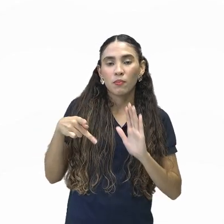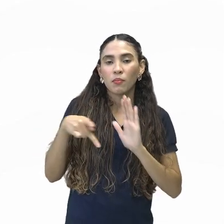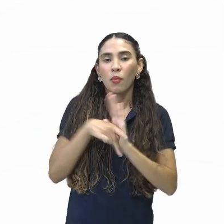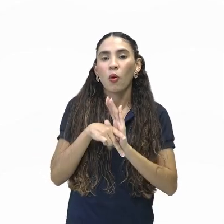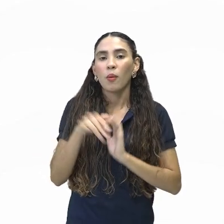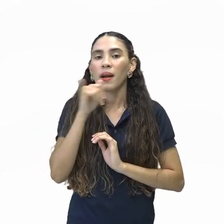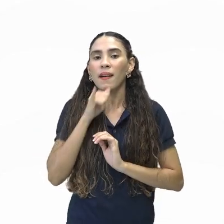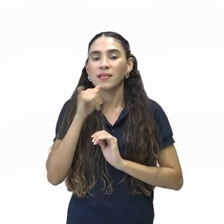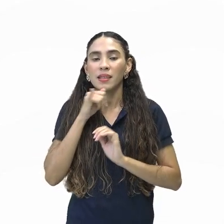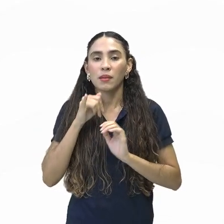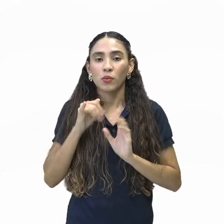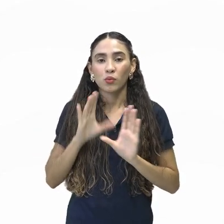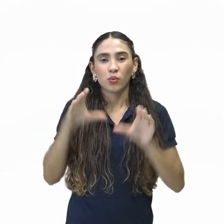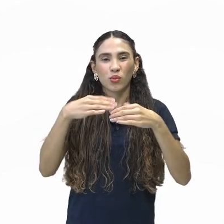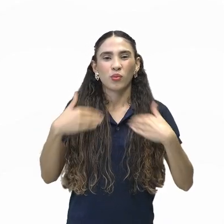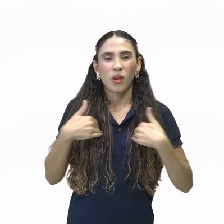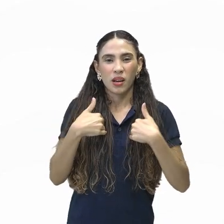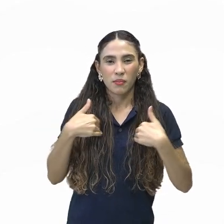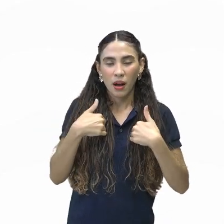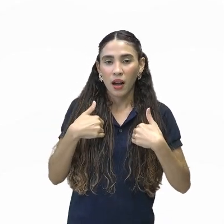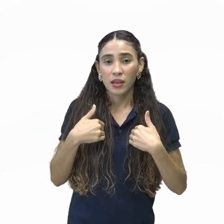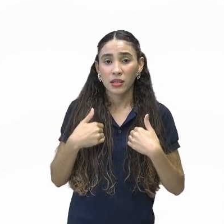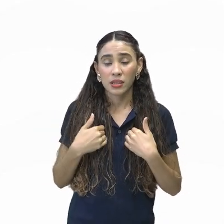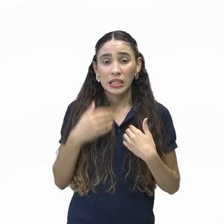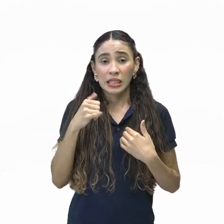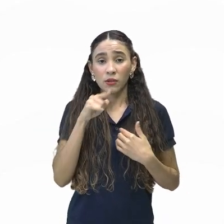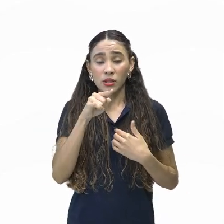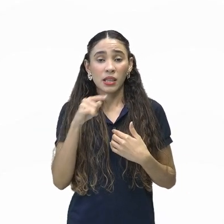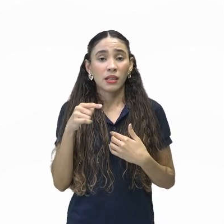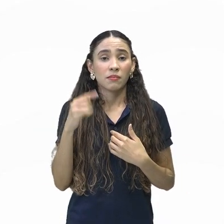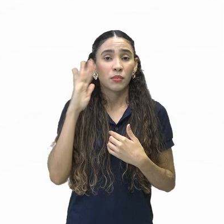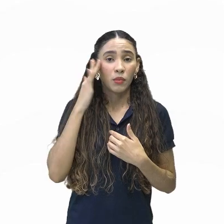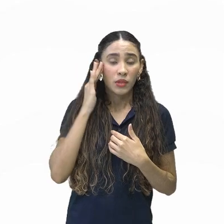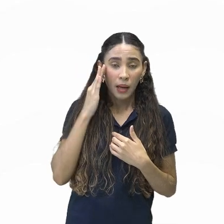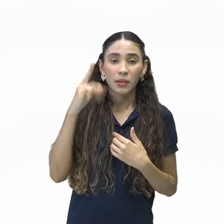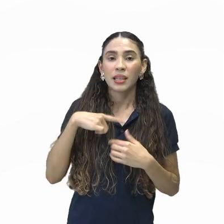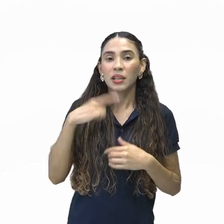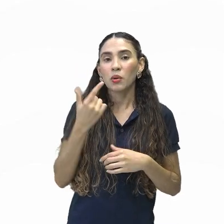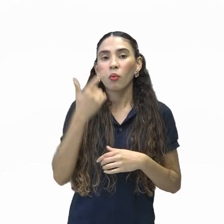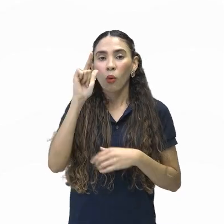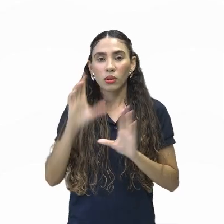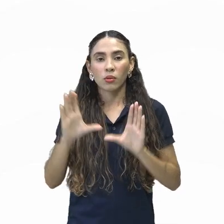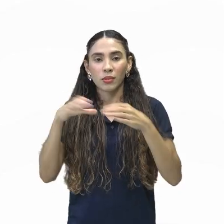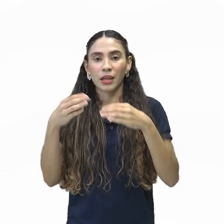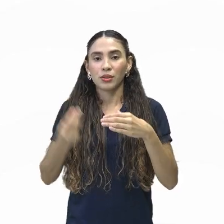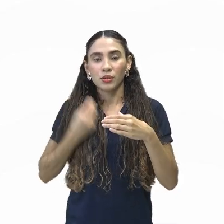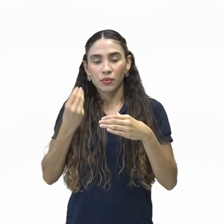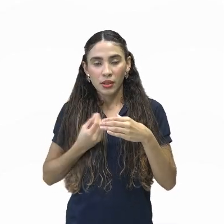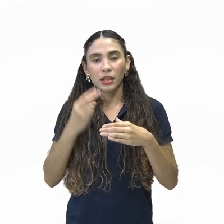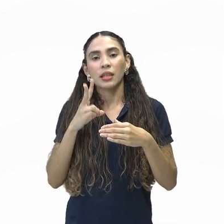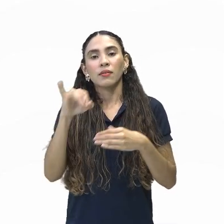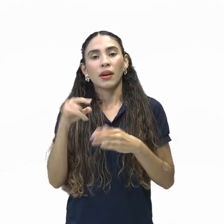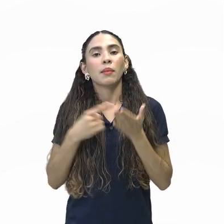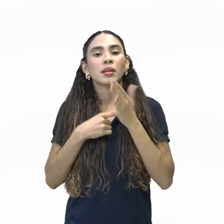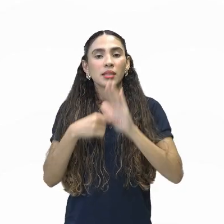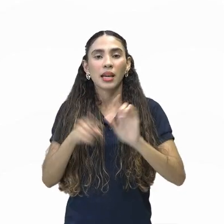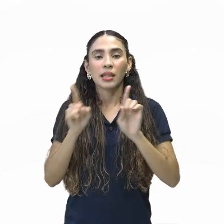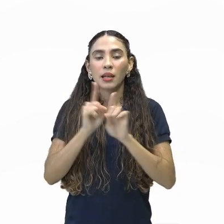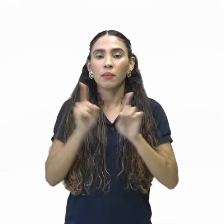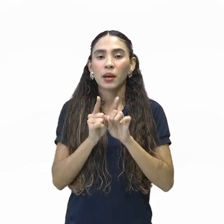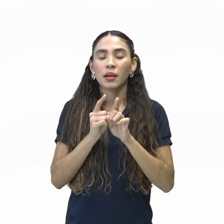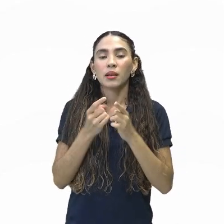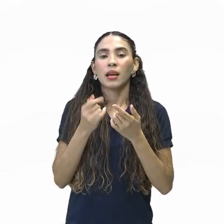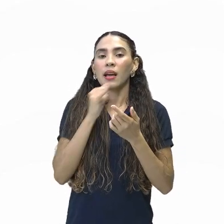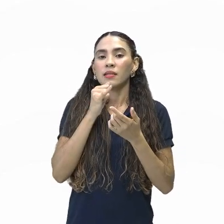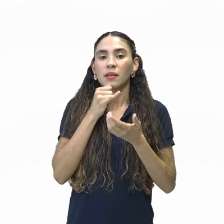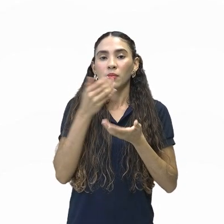exemplo, dos animais. Né? Para quem não sabe, nós temos outros indivíduos que também vão apresentar uma reação